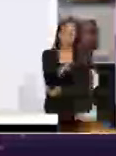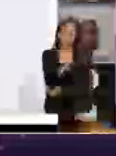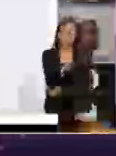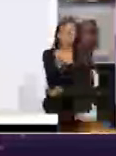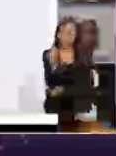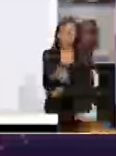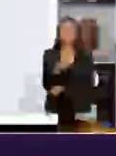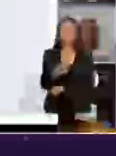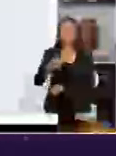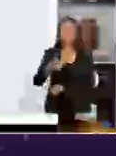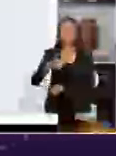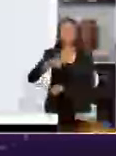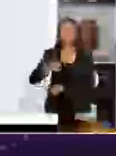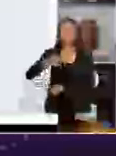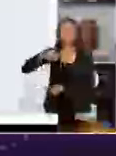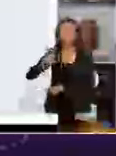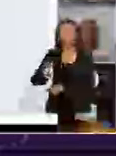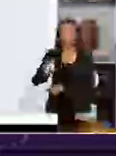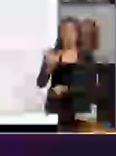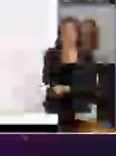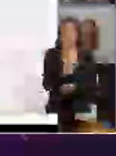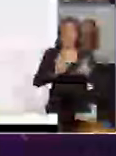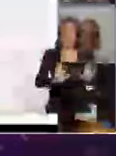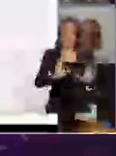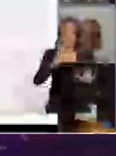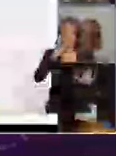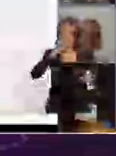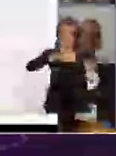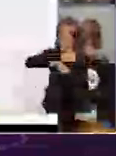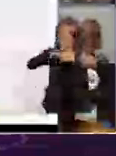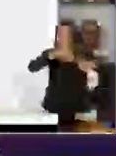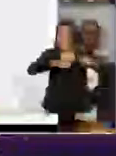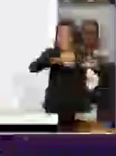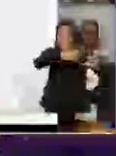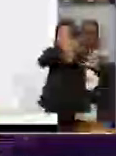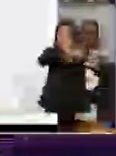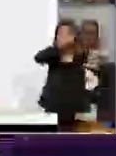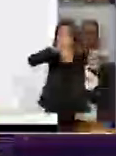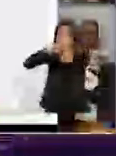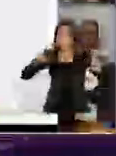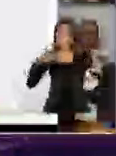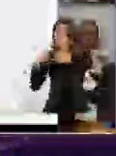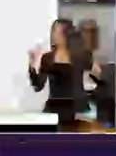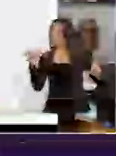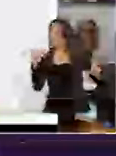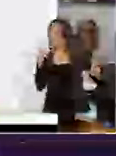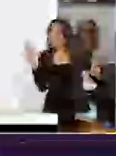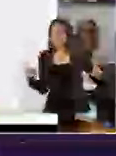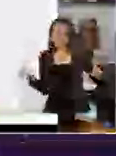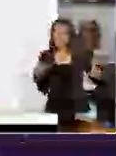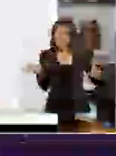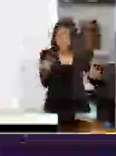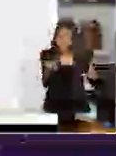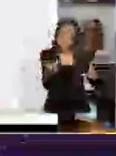de 115. Mas quando a gente analisa os gráficos de vida real, com mortes diárias por Covid em relação à média